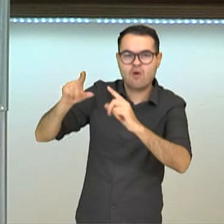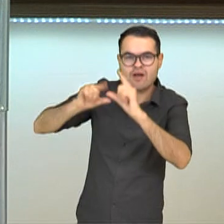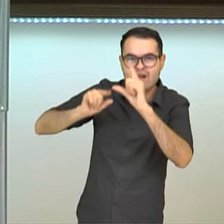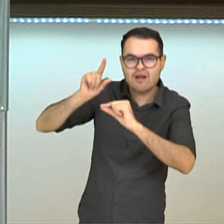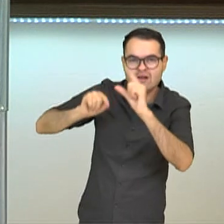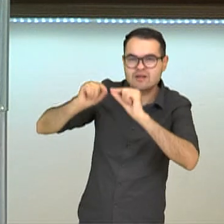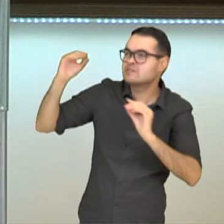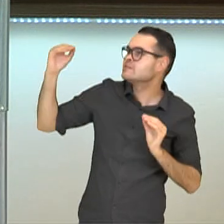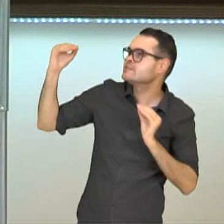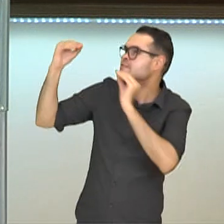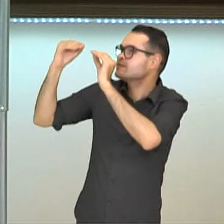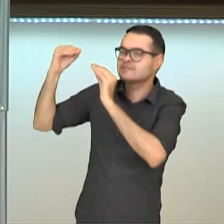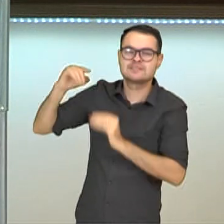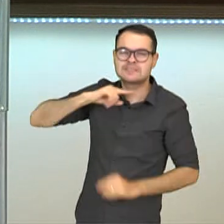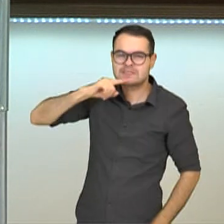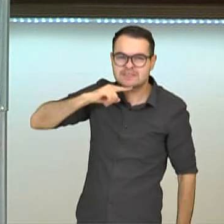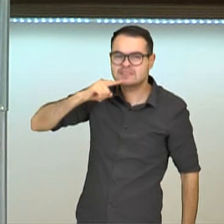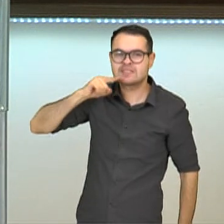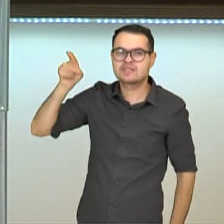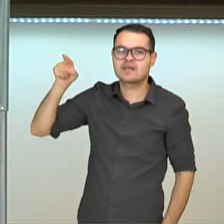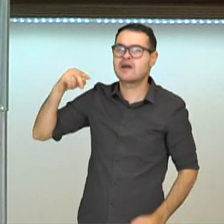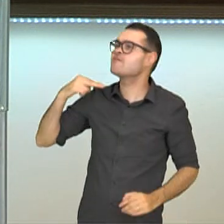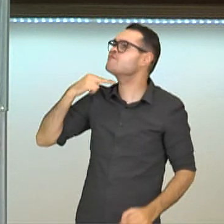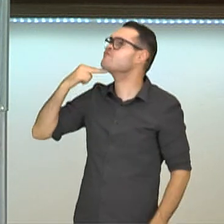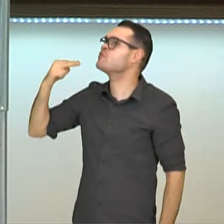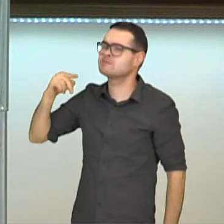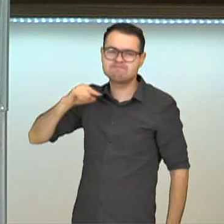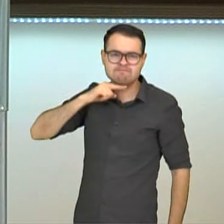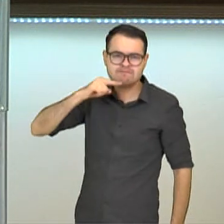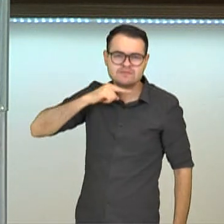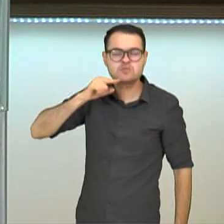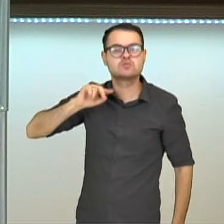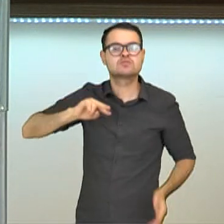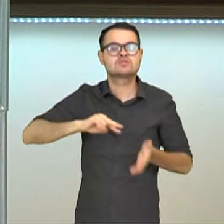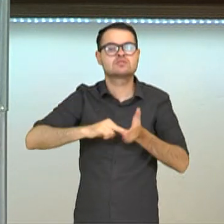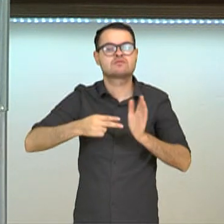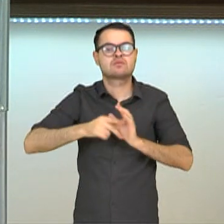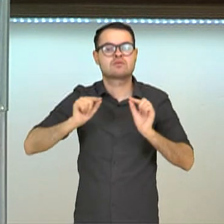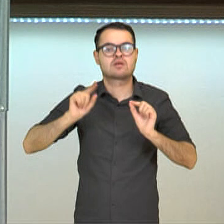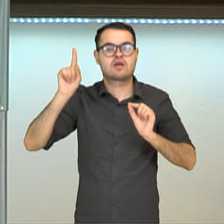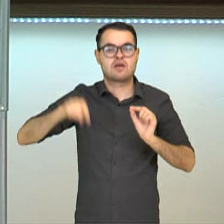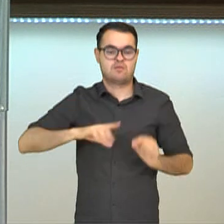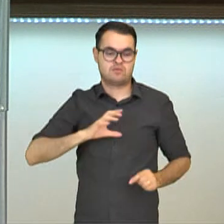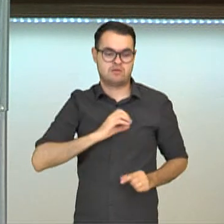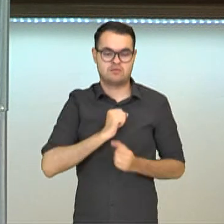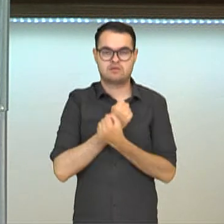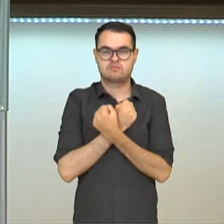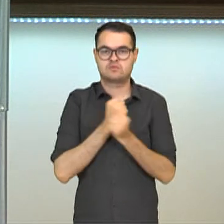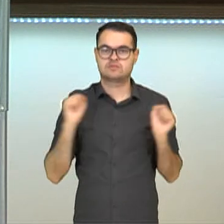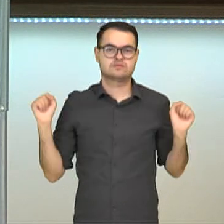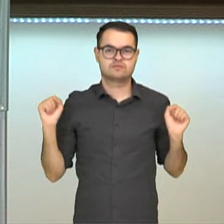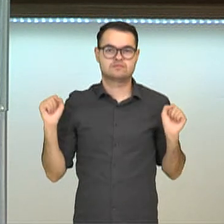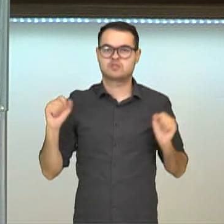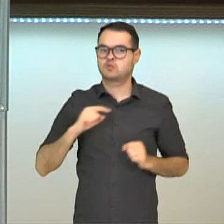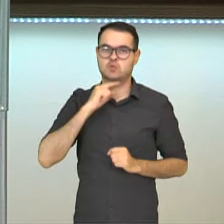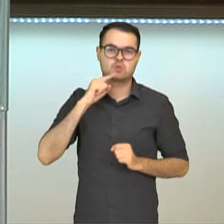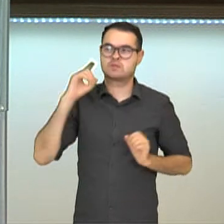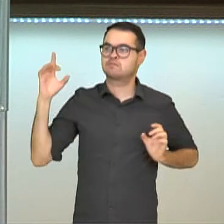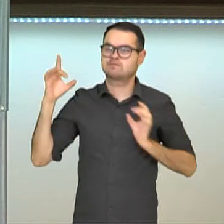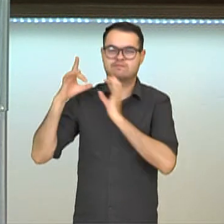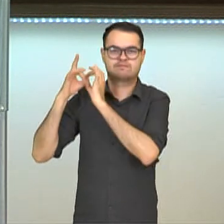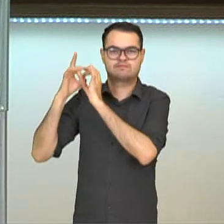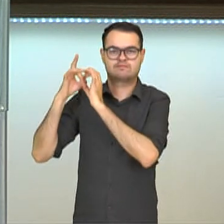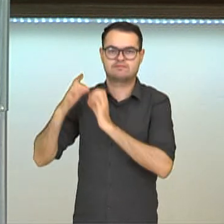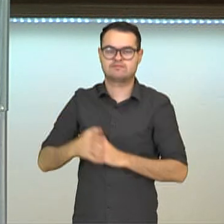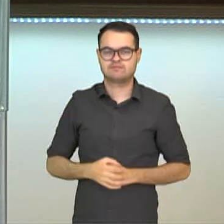não alcança, o pescoço não alcança, nem a voz alcança, quer dizer que esse amor é impossível, que ele não conseguia. Aqui